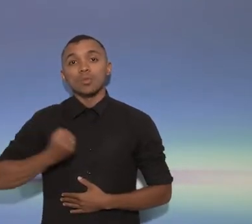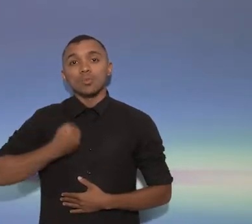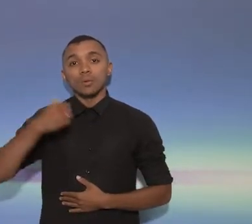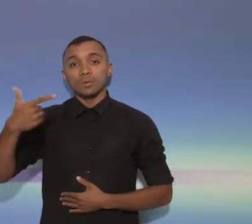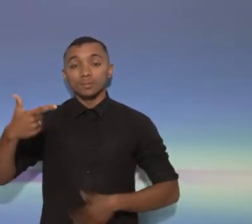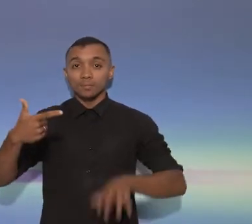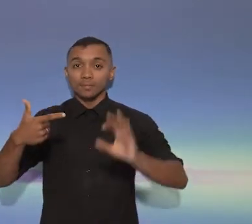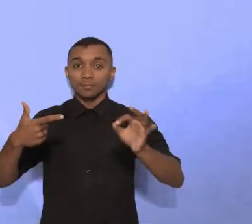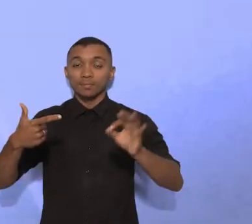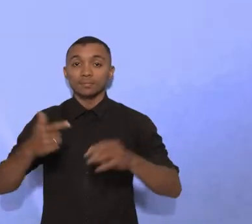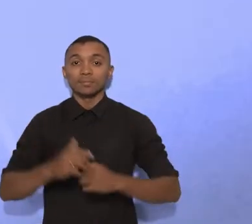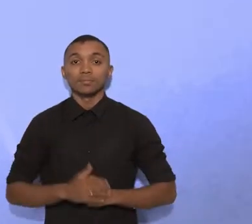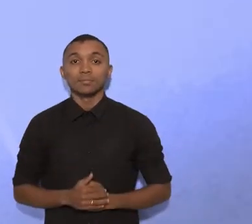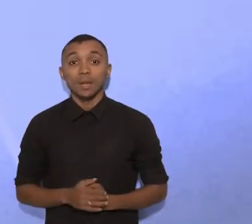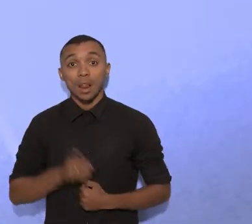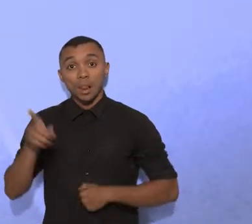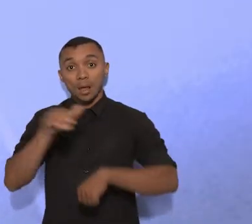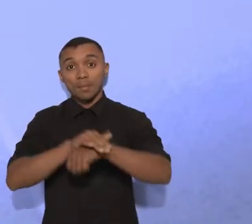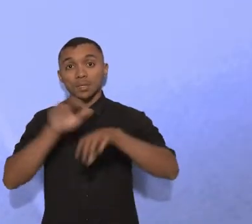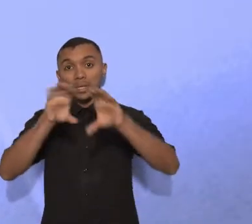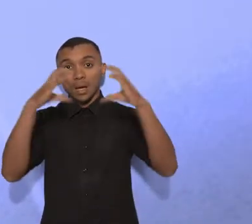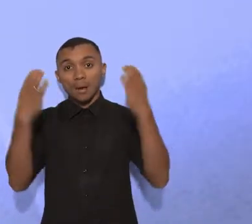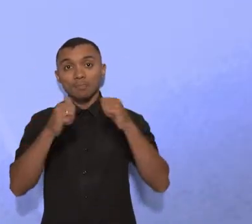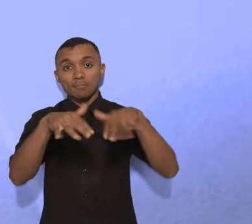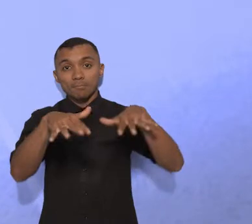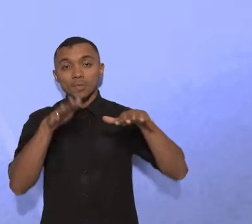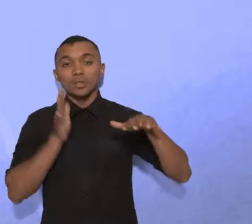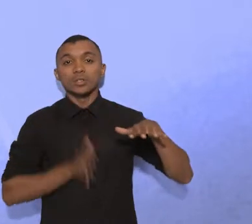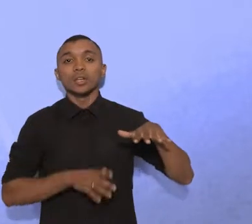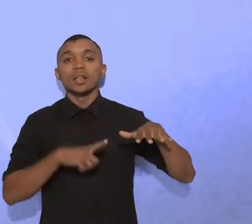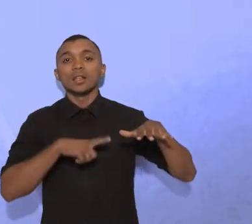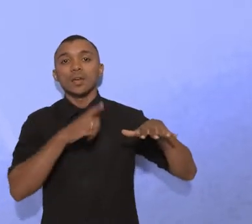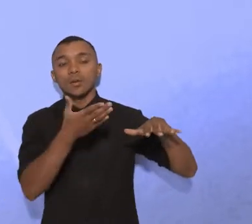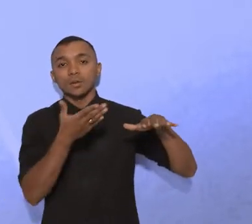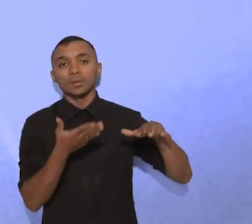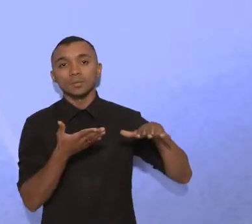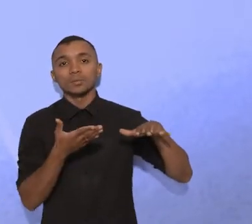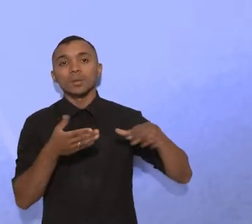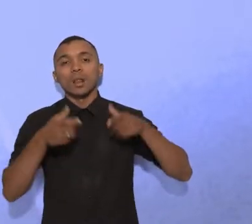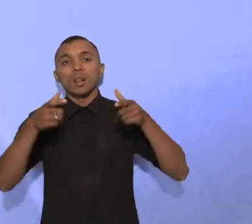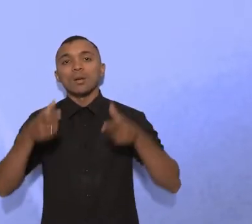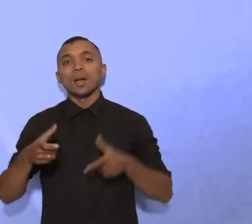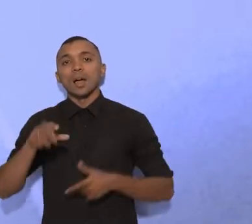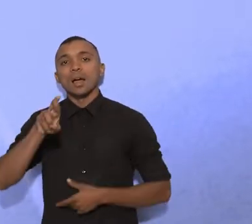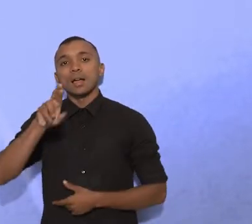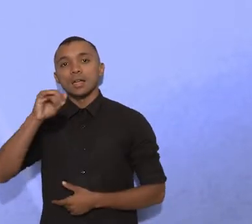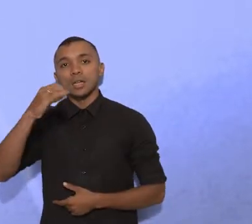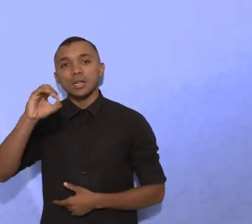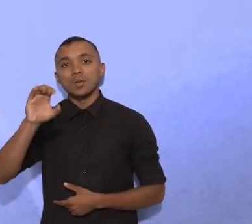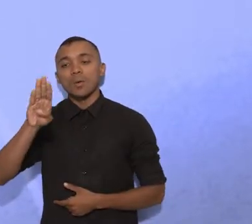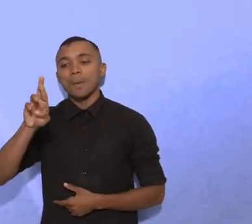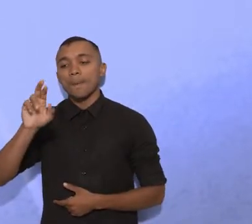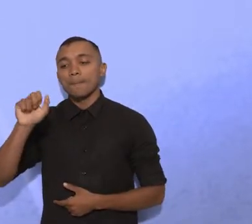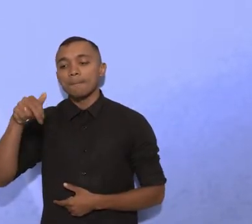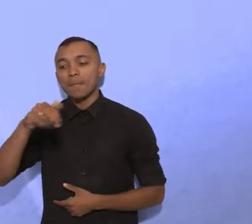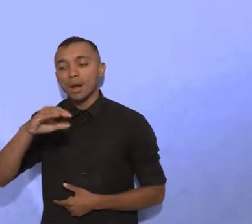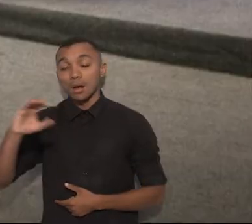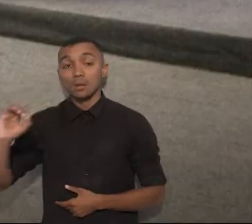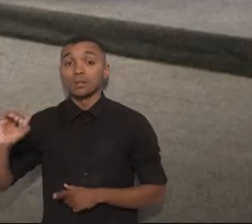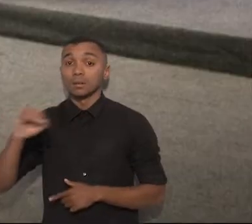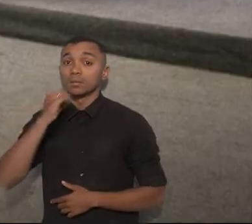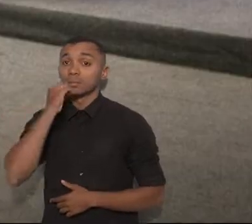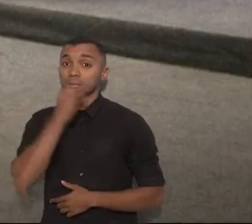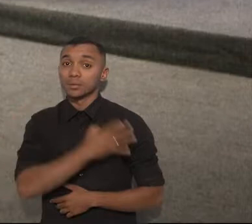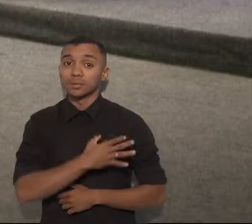vai jogar num bom estádio lá, né? A Arena da Floresta é um bom estádio lá em Rio Branco, na capital do Acre. Agora a viagem é longa,